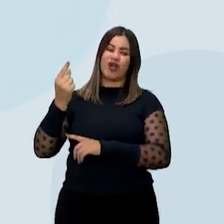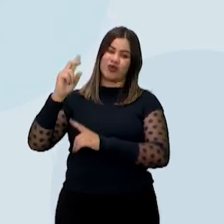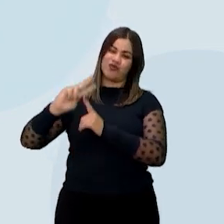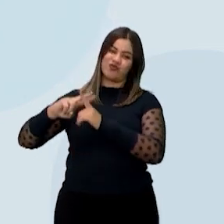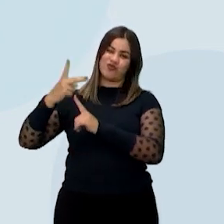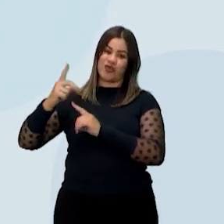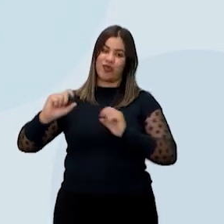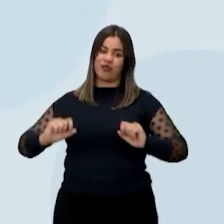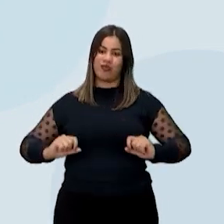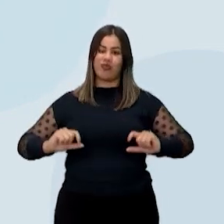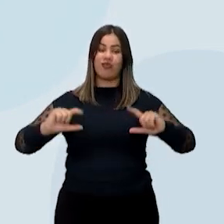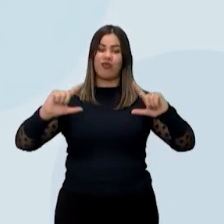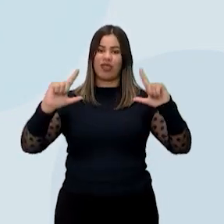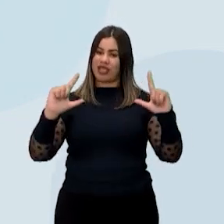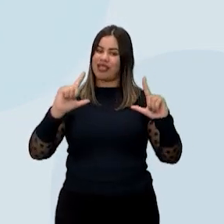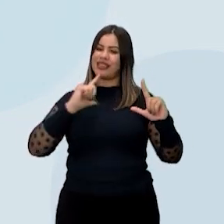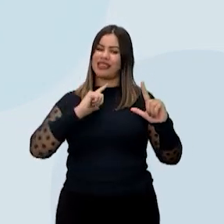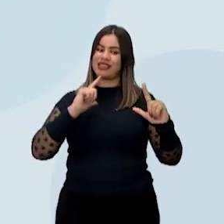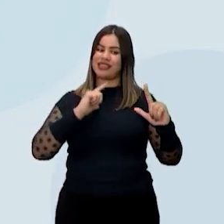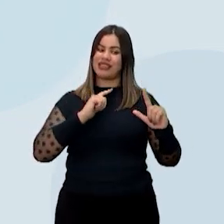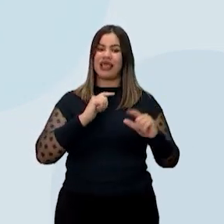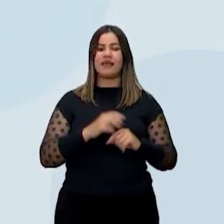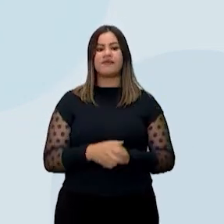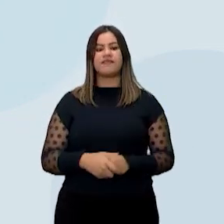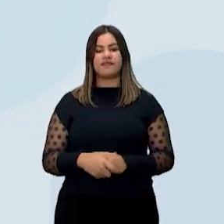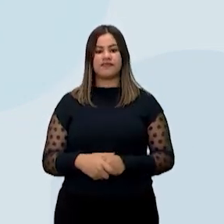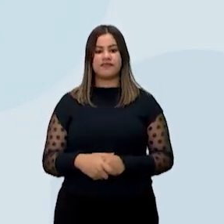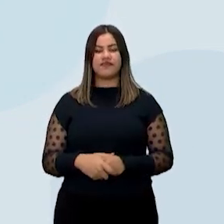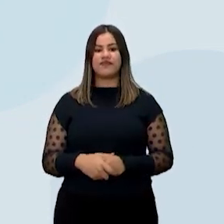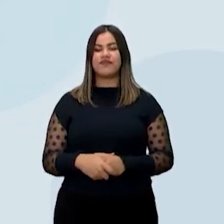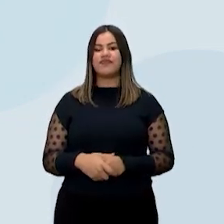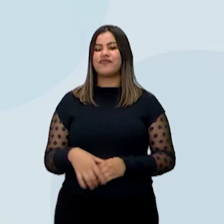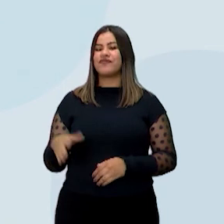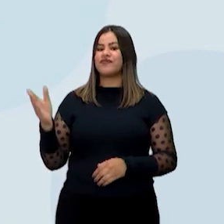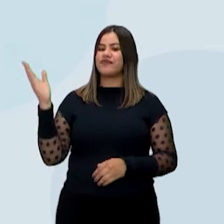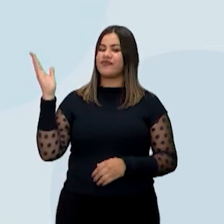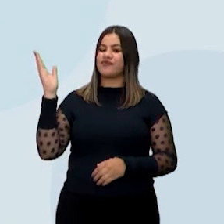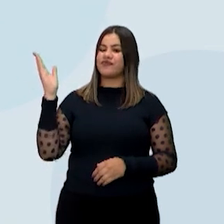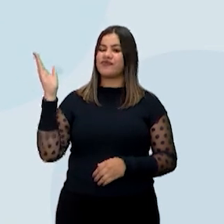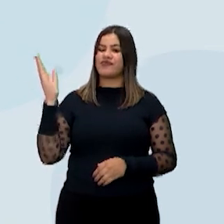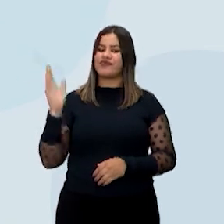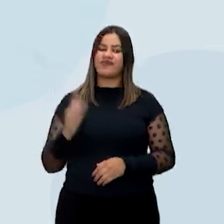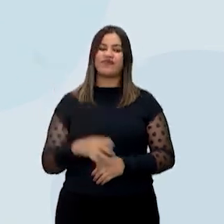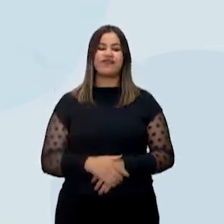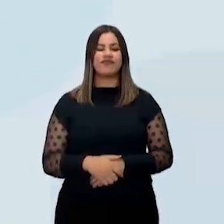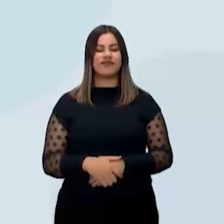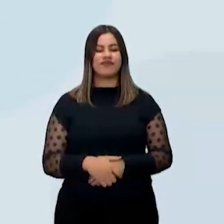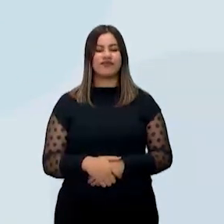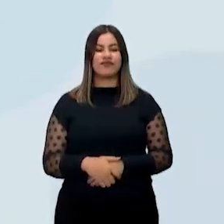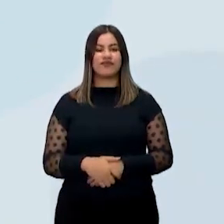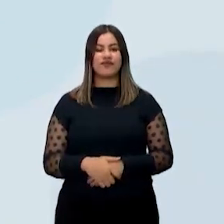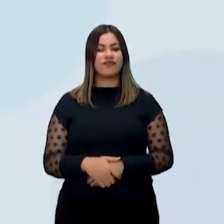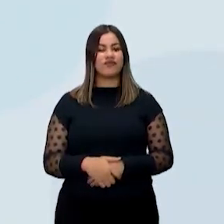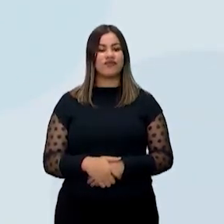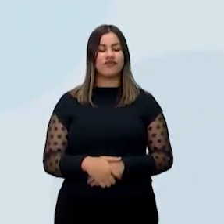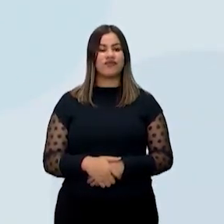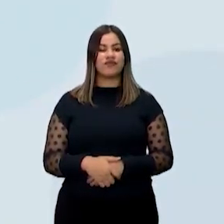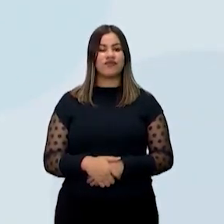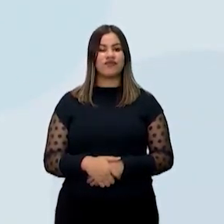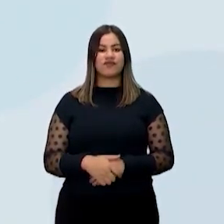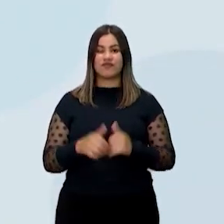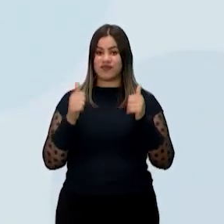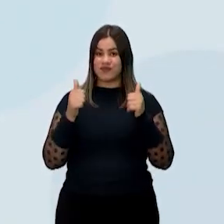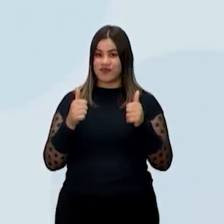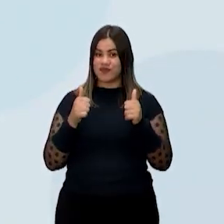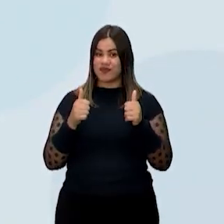preço também. Basta pegar alguns exemplos, né? Eu trouxe para você o exemplo do 5 e do 10, apesar de que a gente discutiu outros, tá